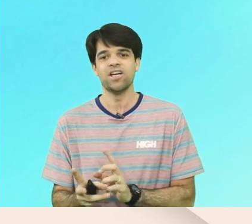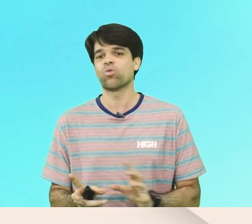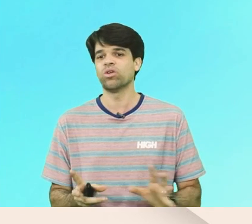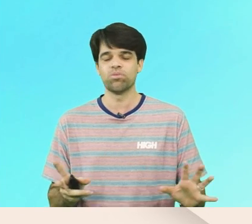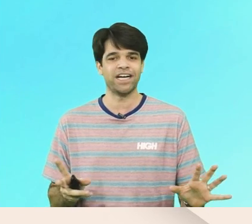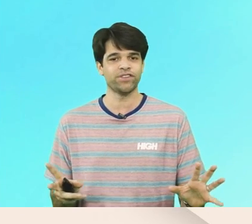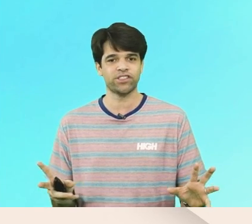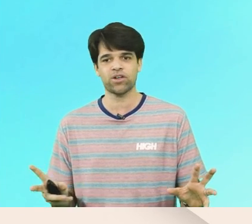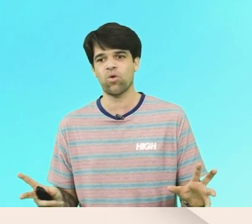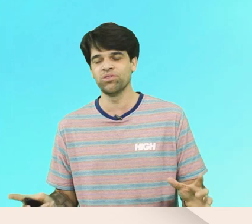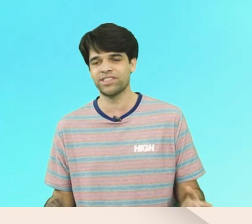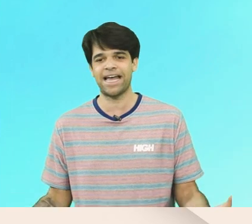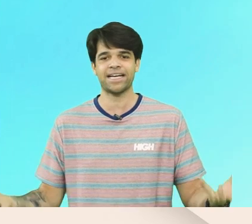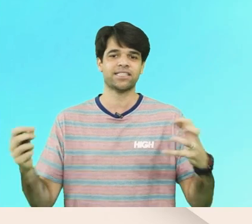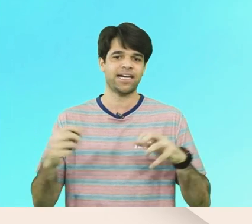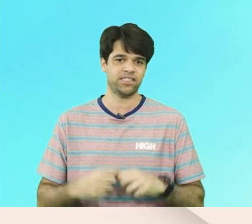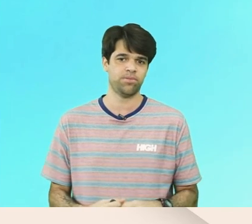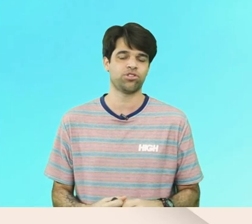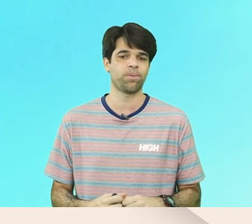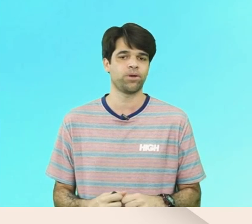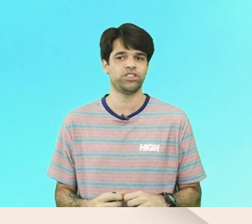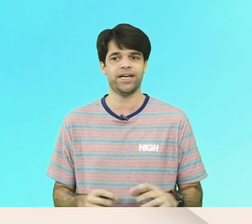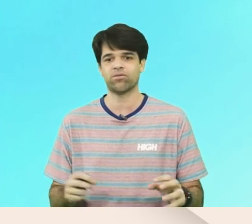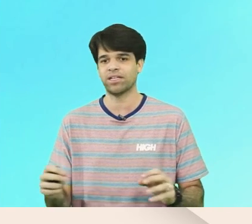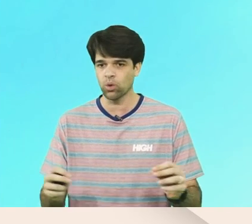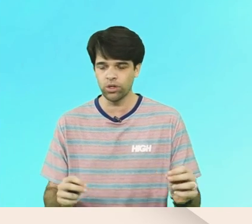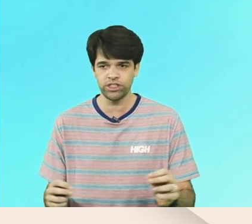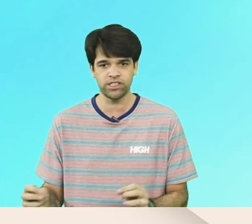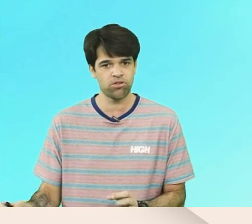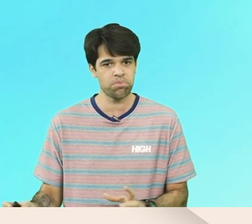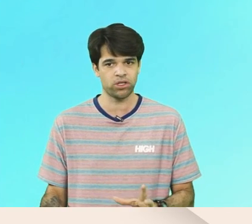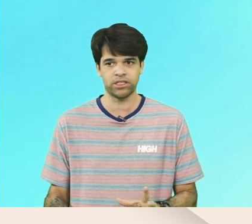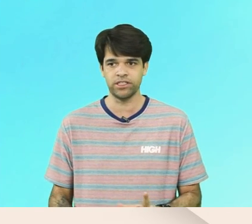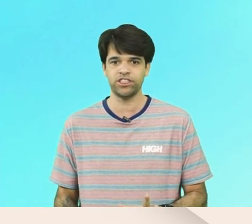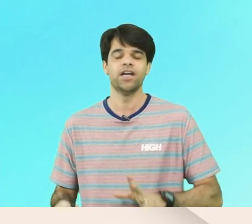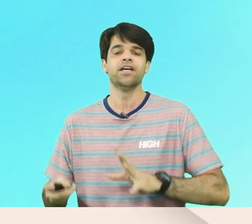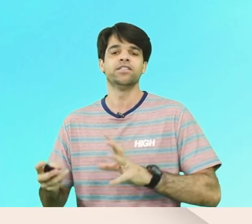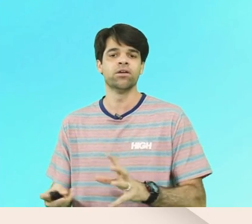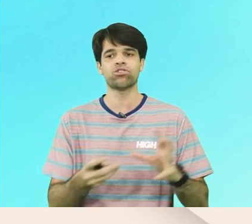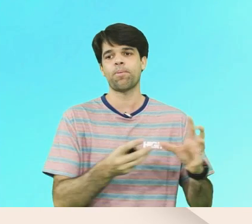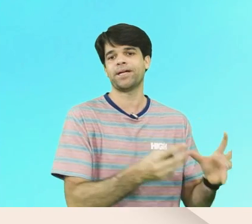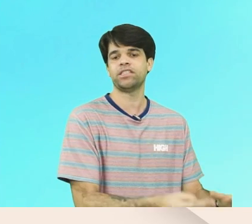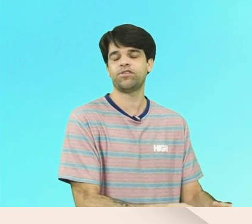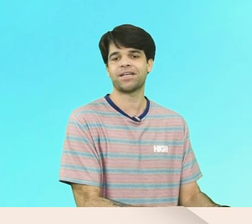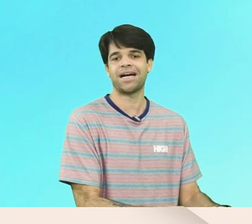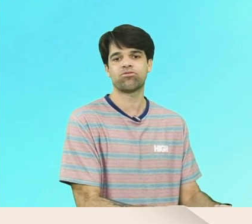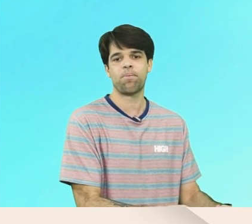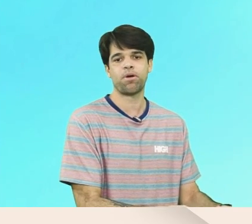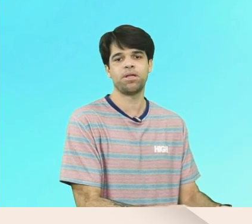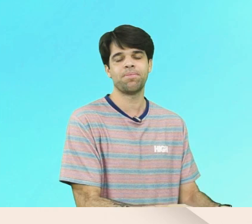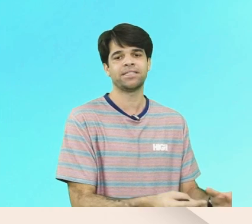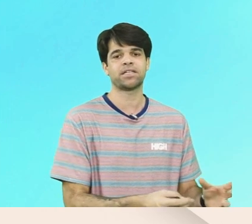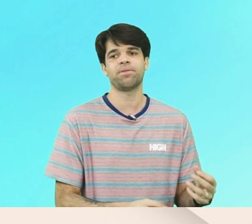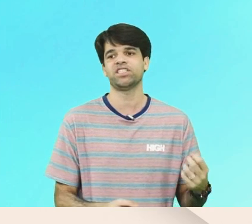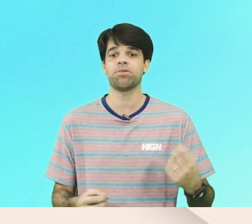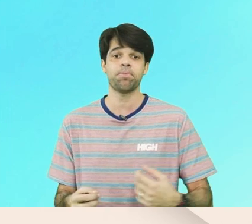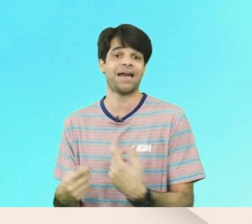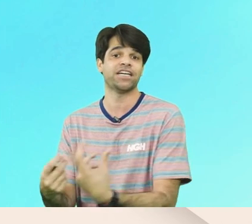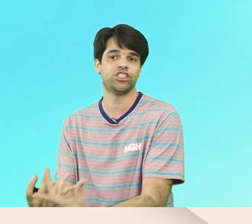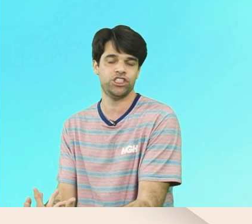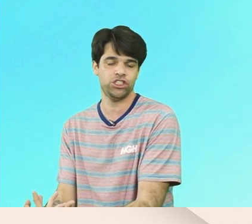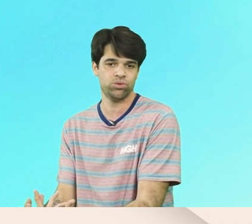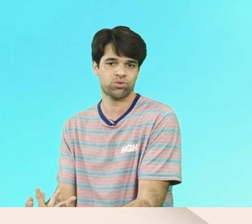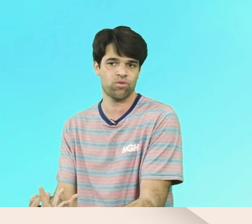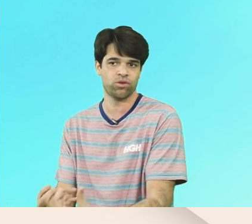rede, né? Quanto mais você consegue trazer para o teu projeto atores que são importantes, não só para identificar a tua problemática, mas